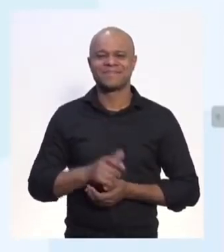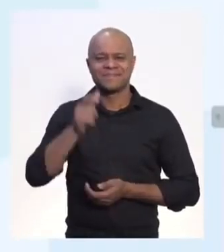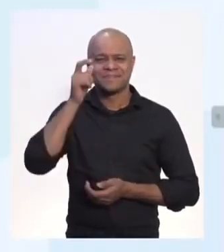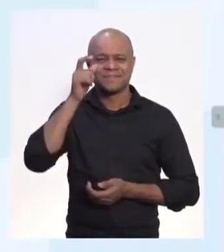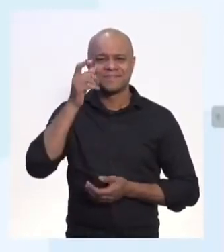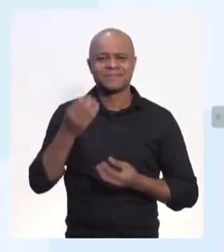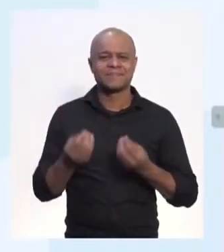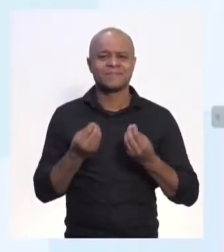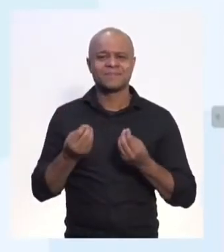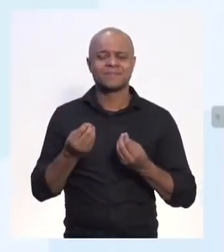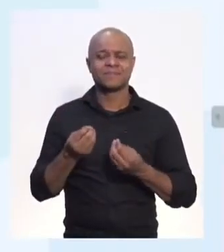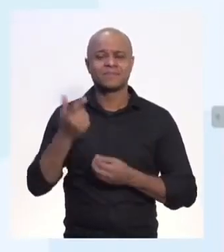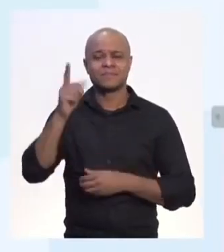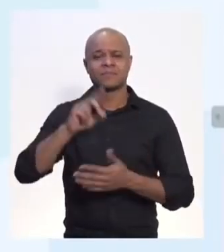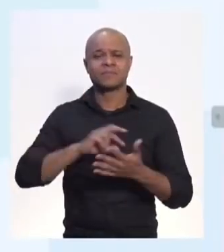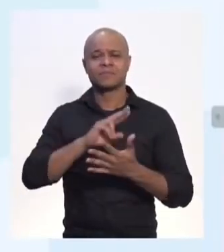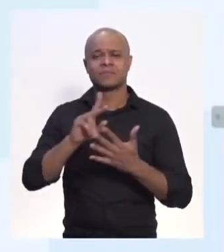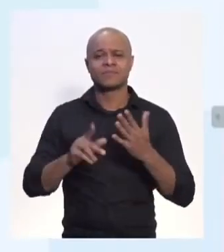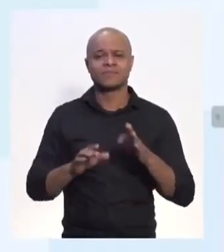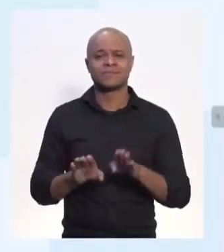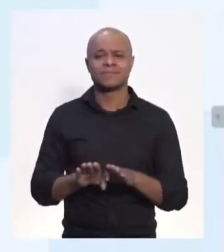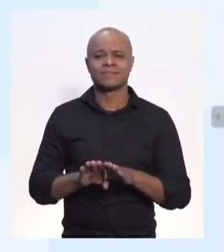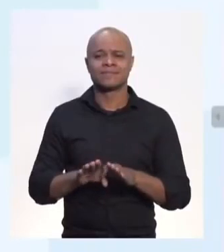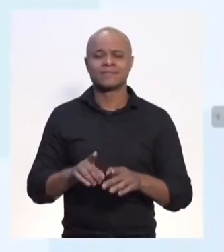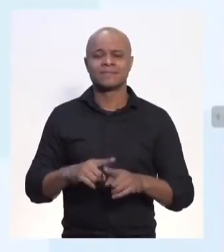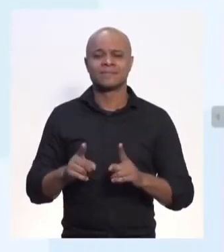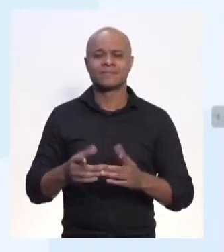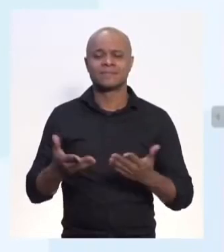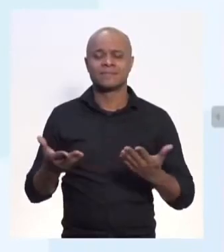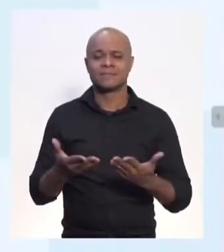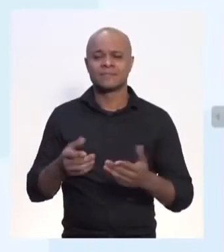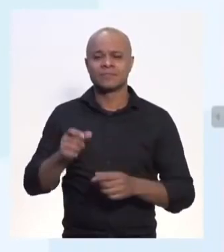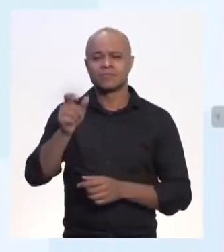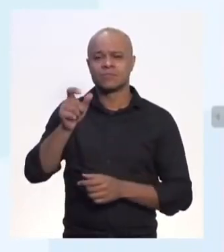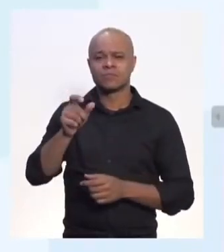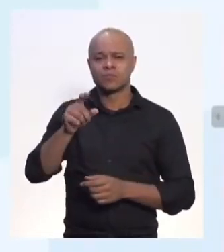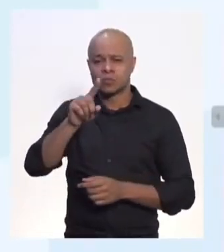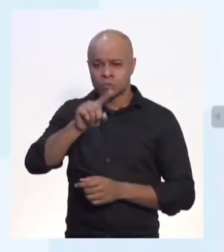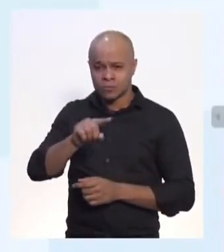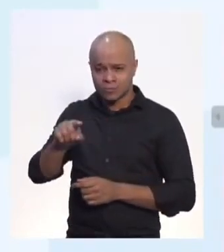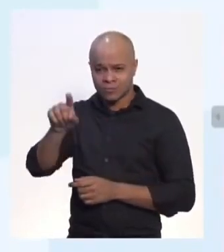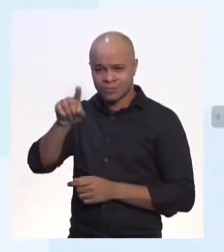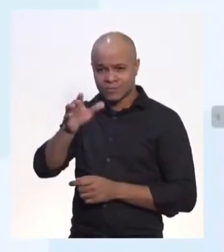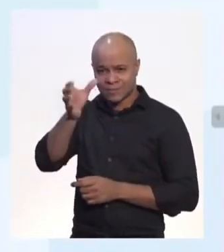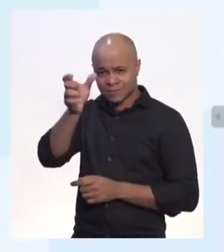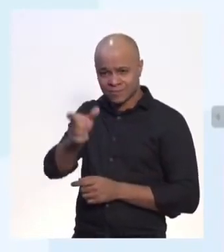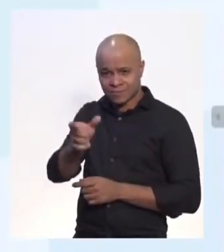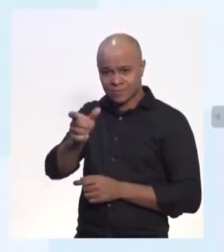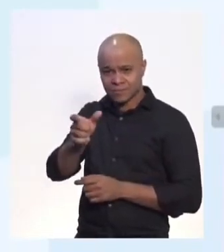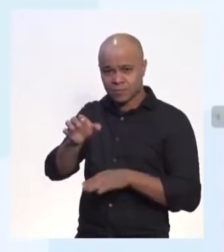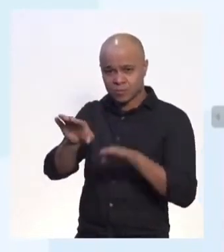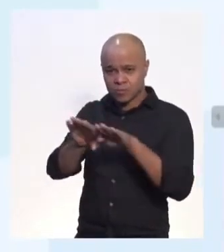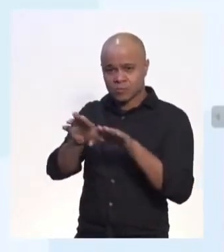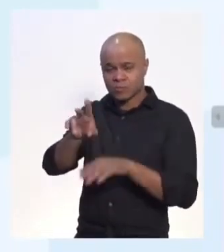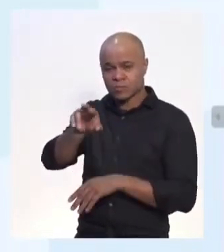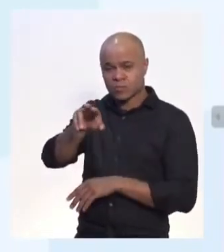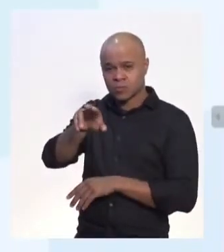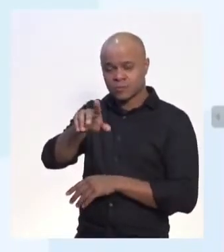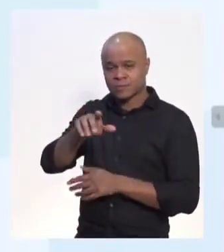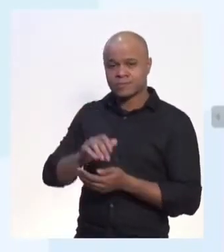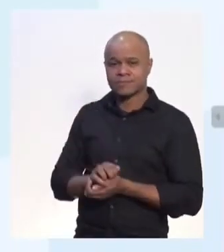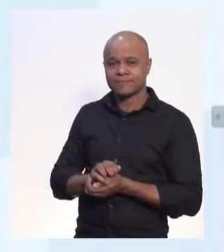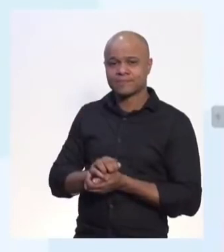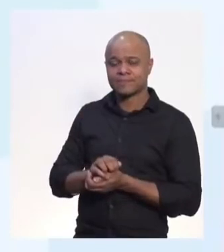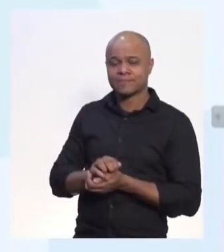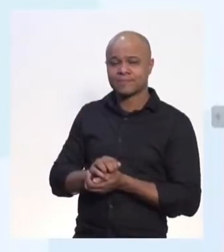Que elas carregam outra característica também, né? A perpendicularidade em relação às retas